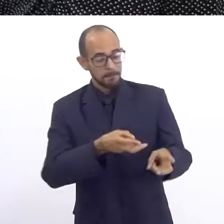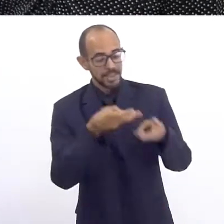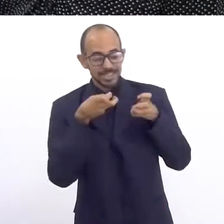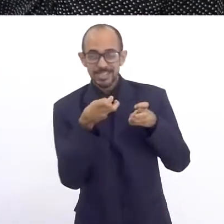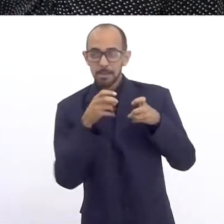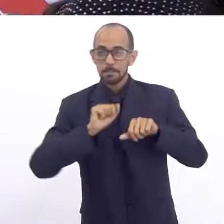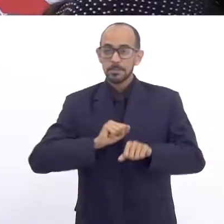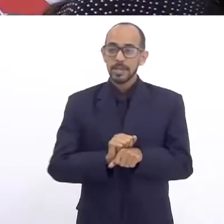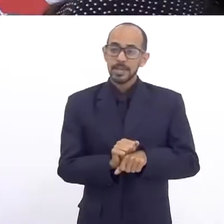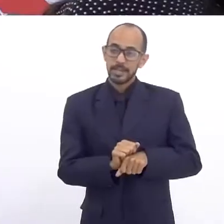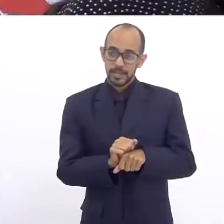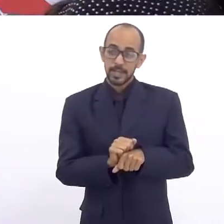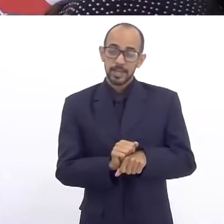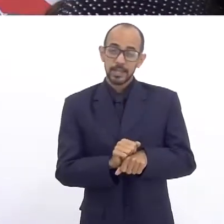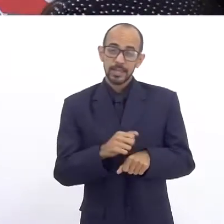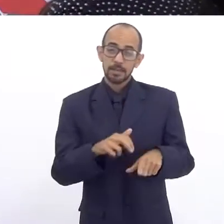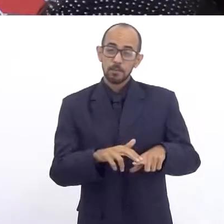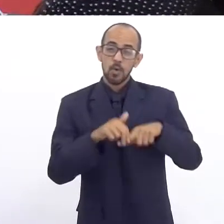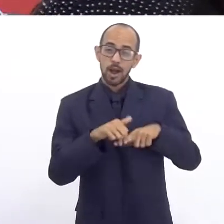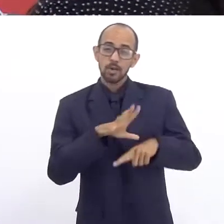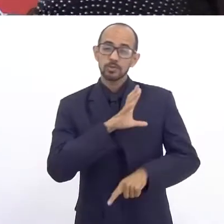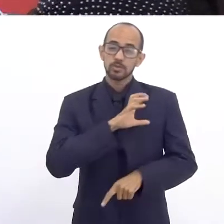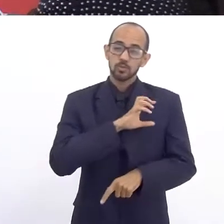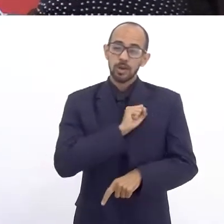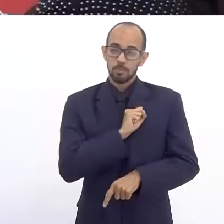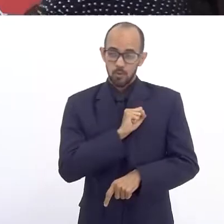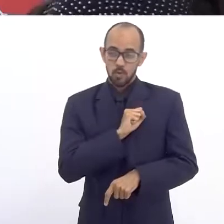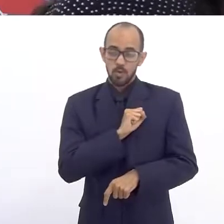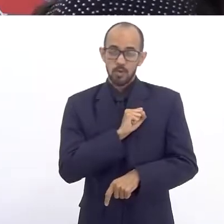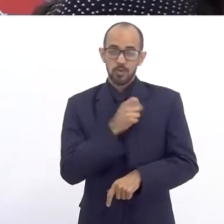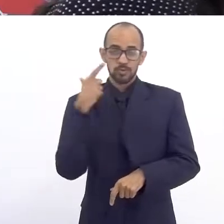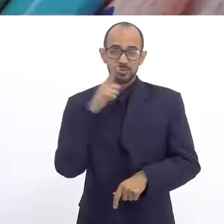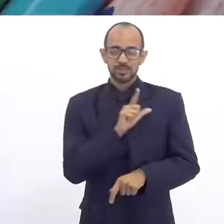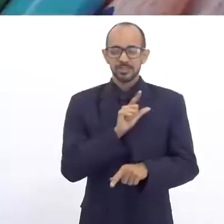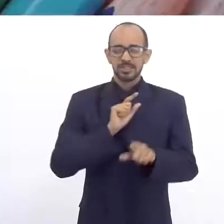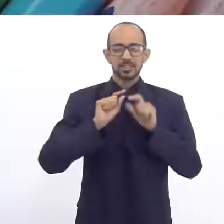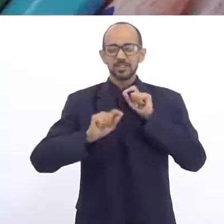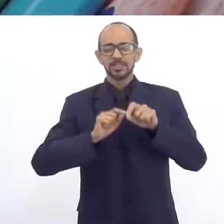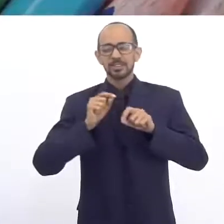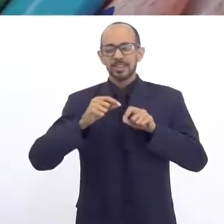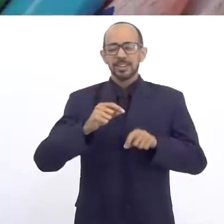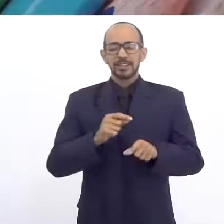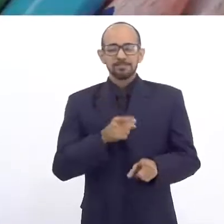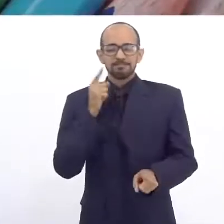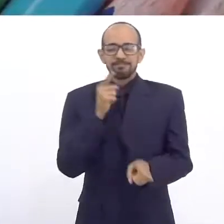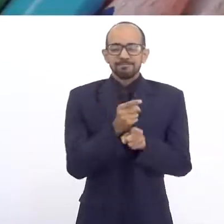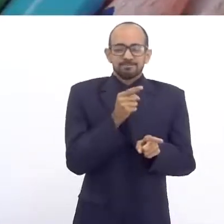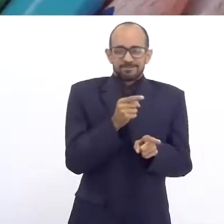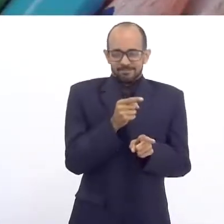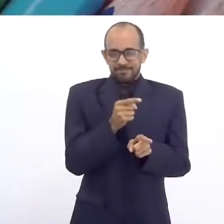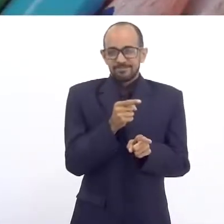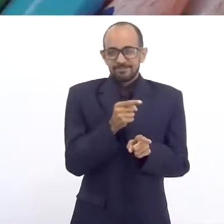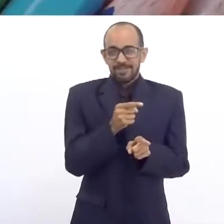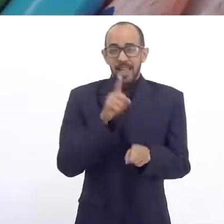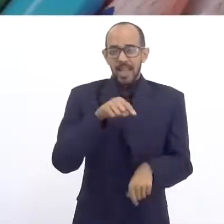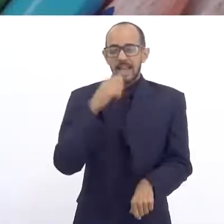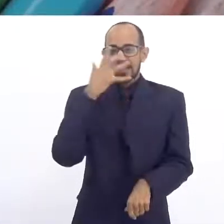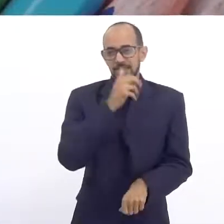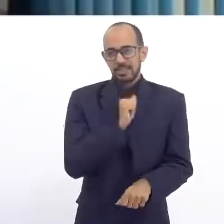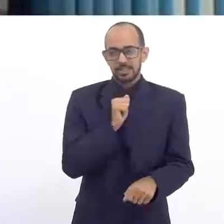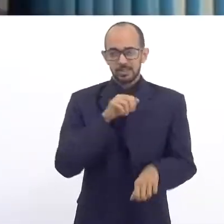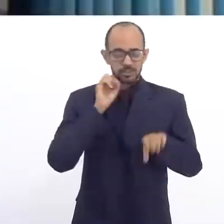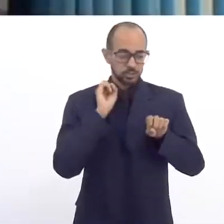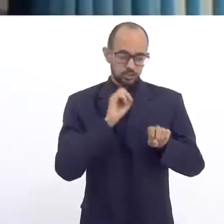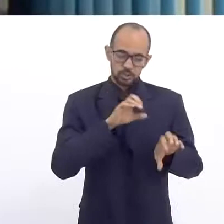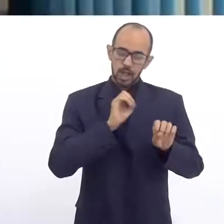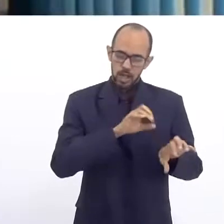você perceber isso e, por meio do amor, conseguir se descobrir, porque realmente é muito lindo